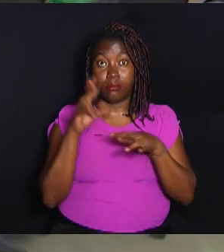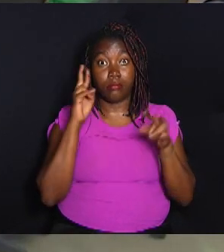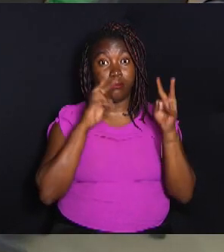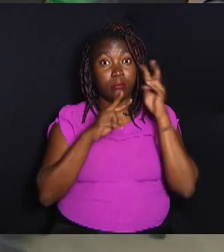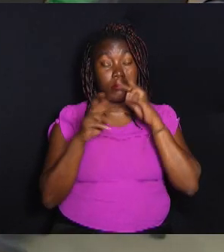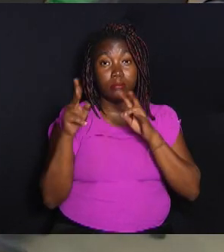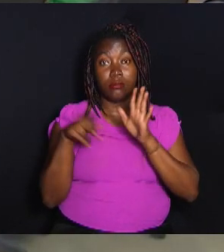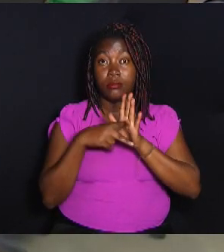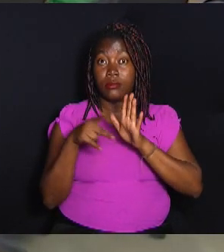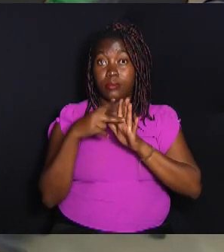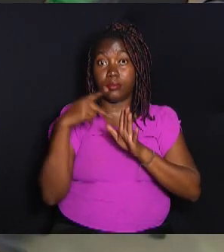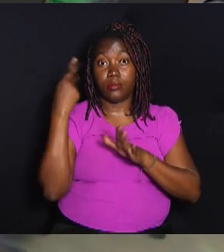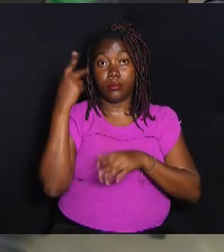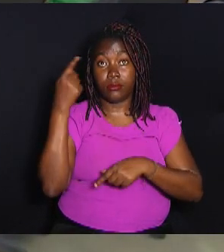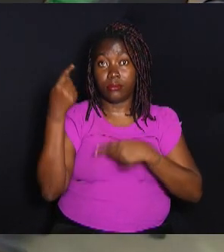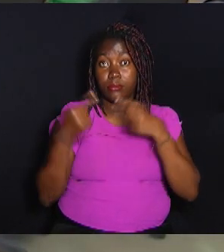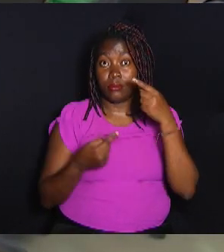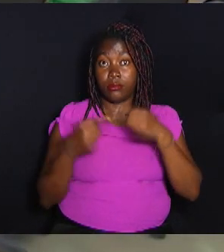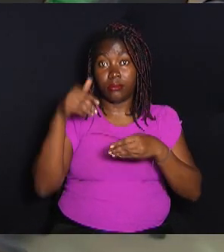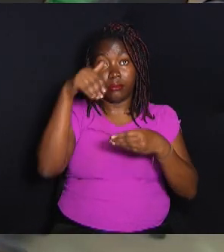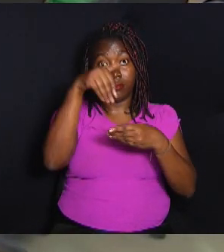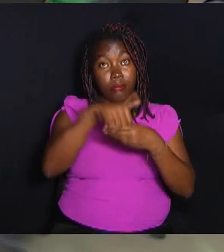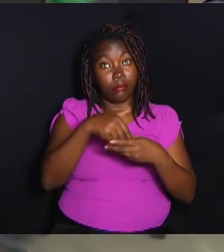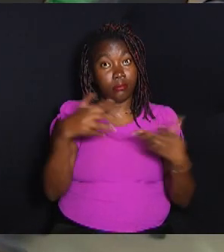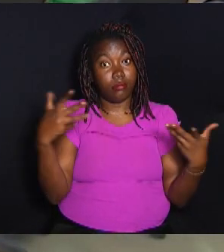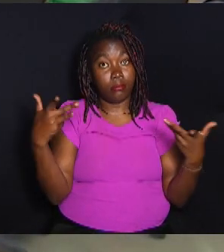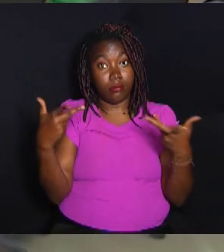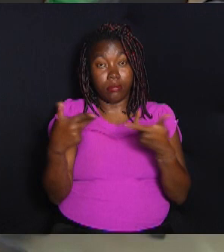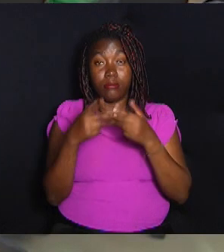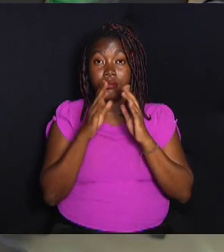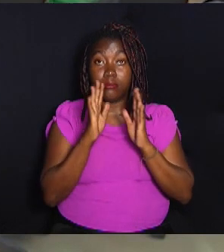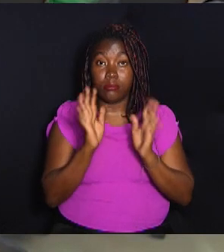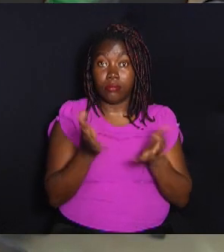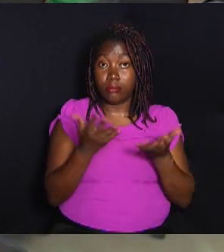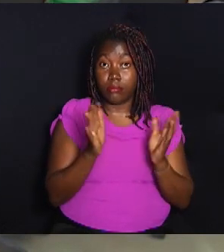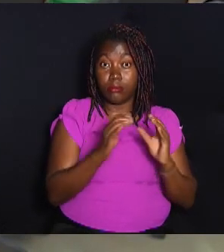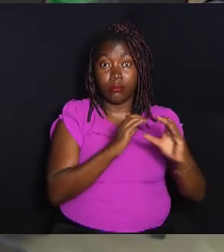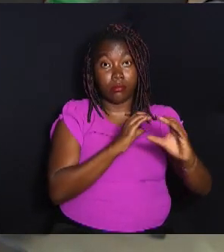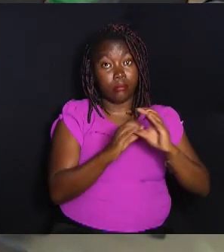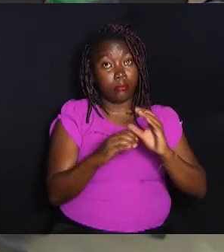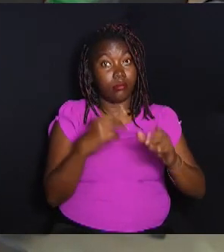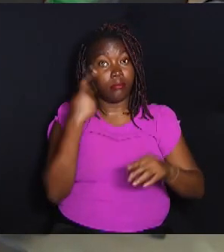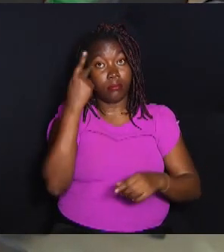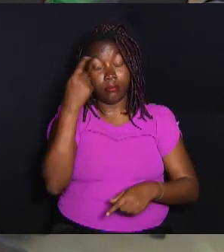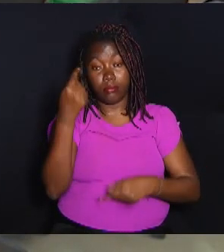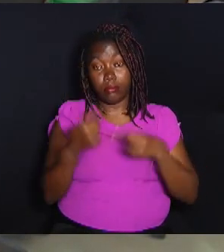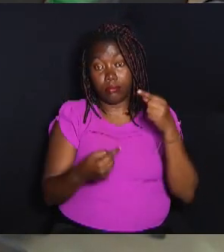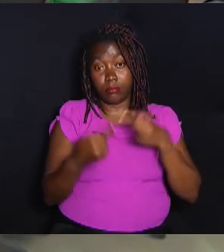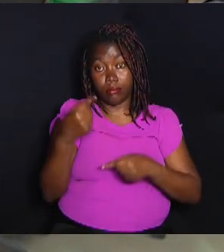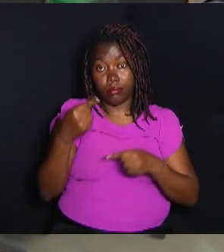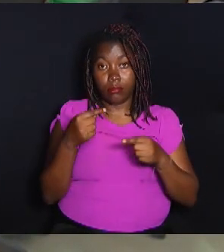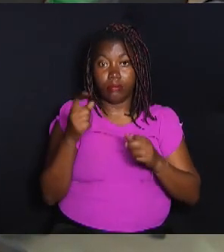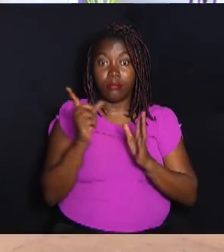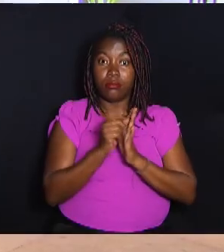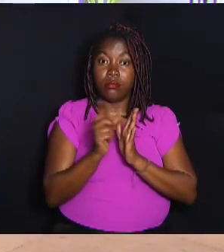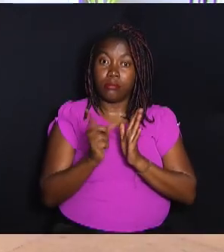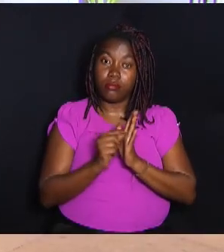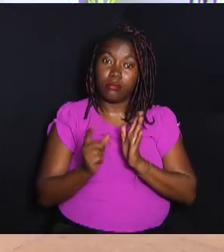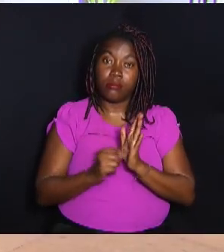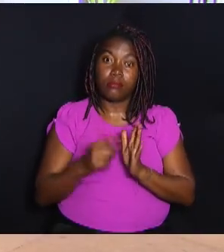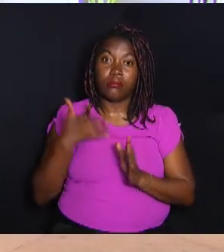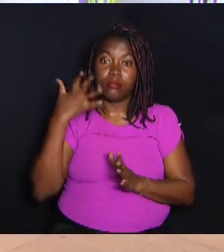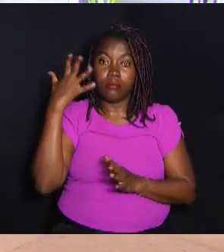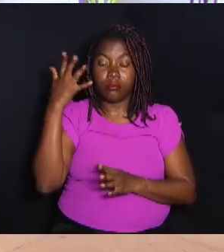etapas do planejamento de um projeto político-eleitoral eficiente, com ênfase na comunicação política no ambiente digital.